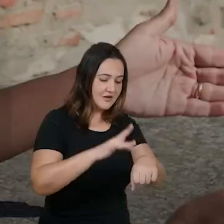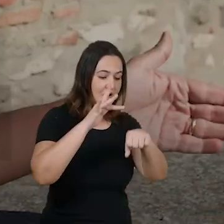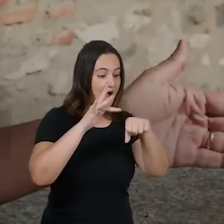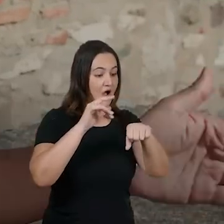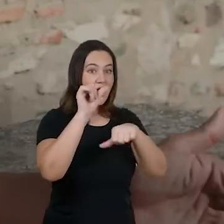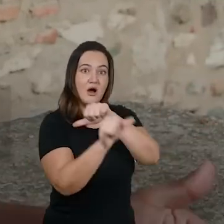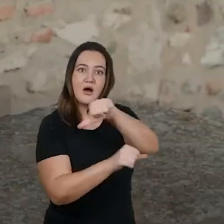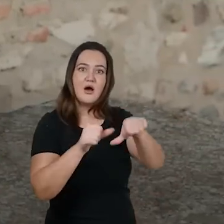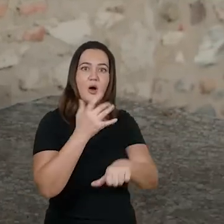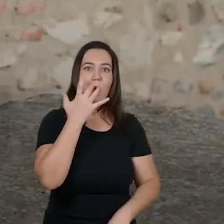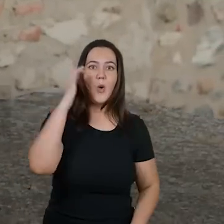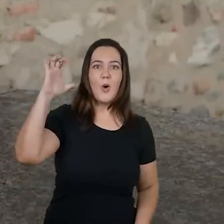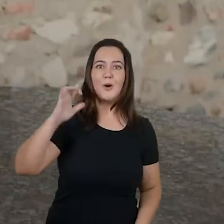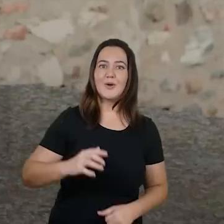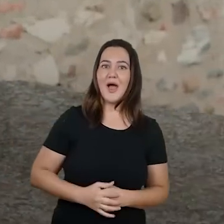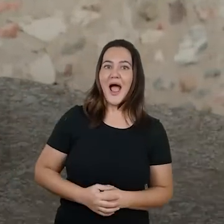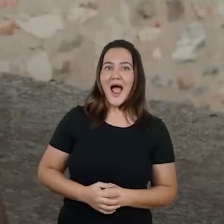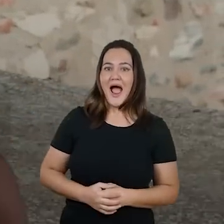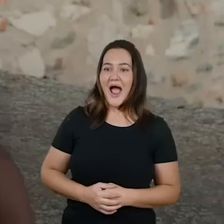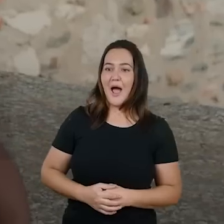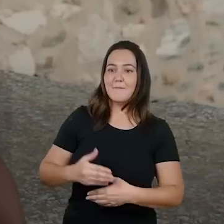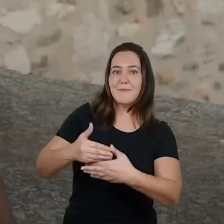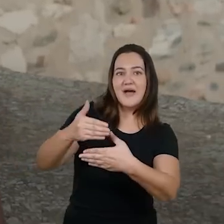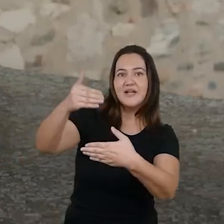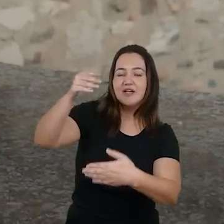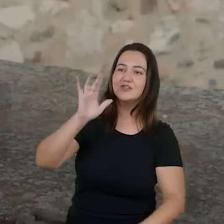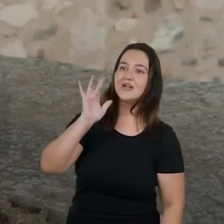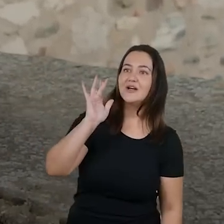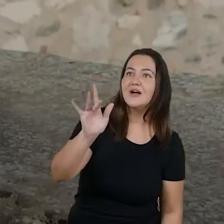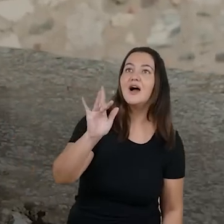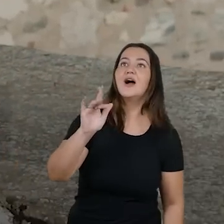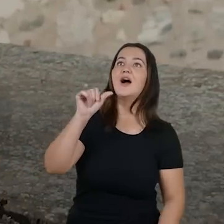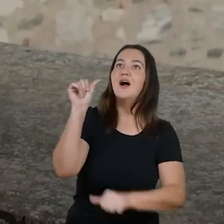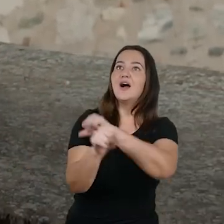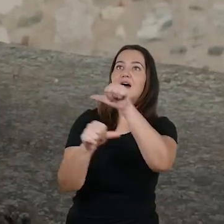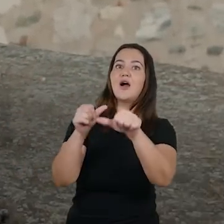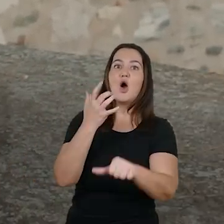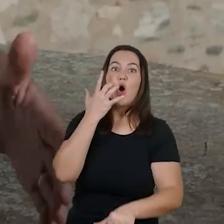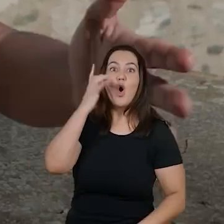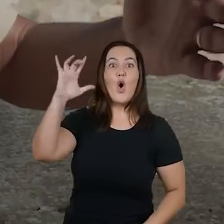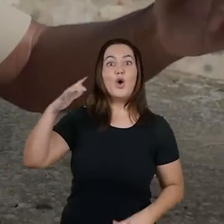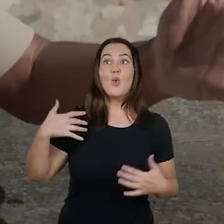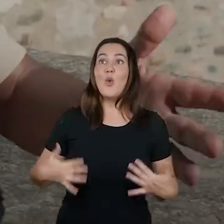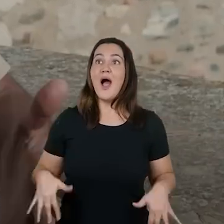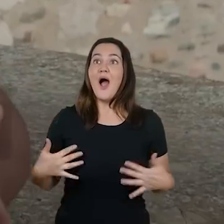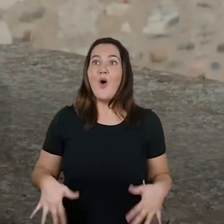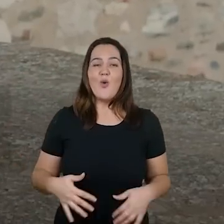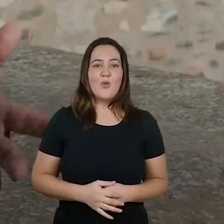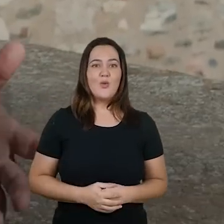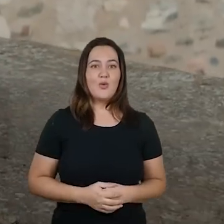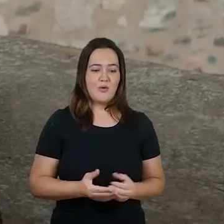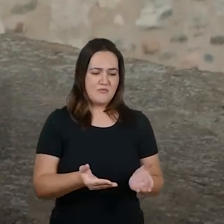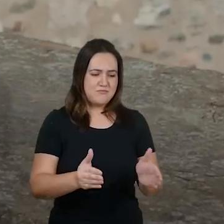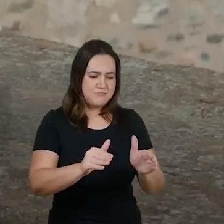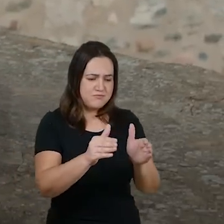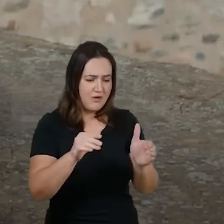numa parede, ela virou ouro. Depois ele tocou num pedaço de cerâmica, também virou ouro. E